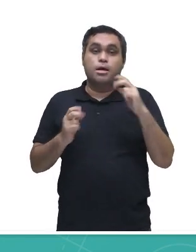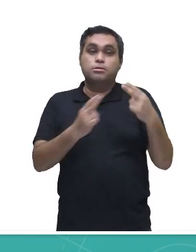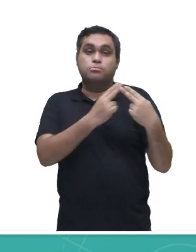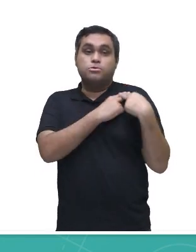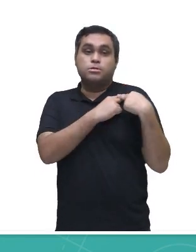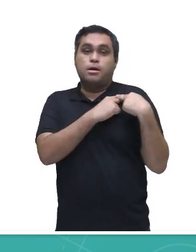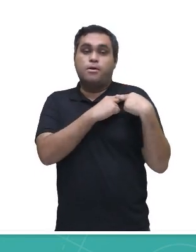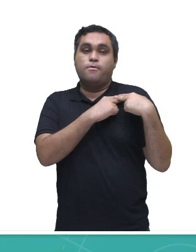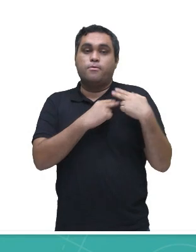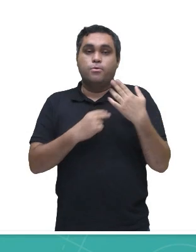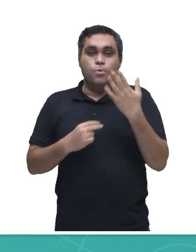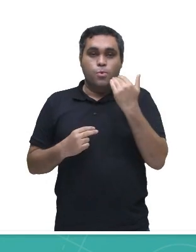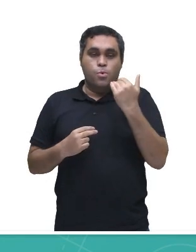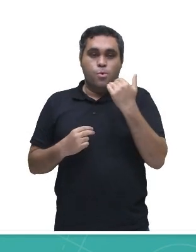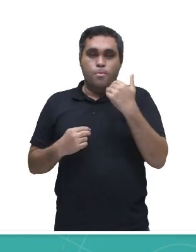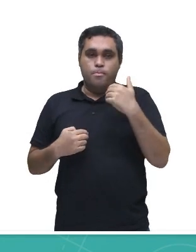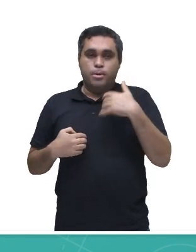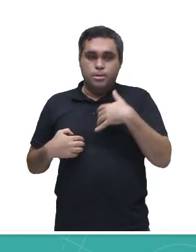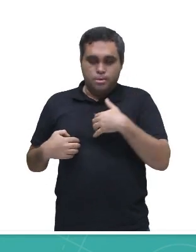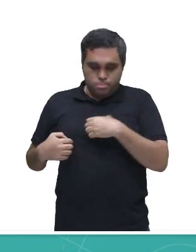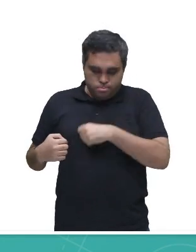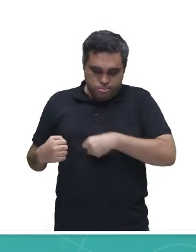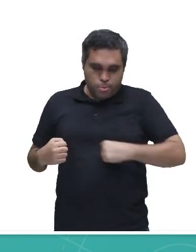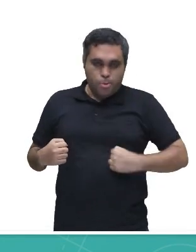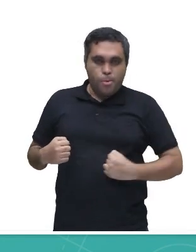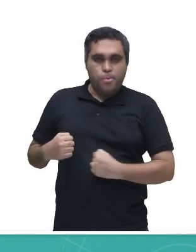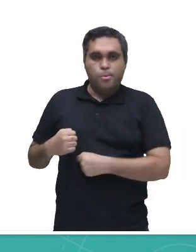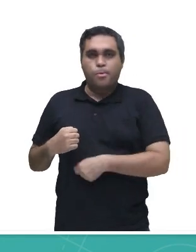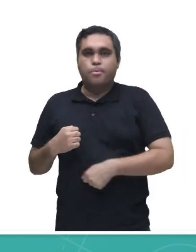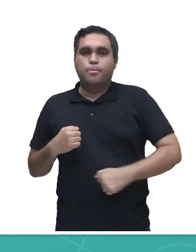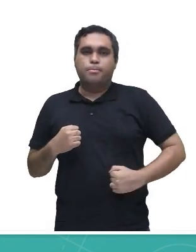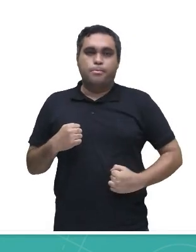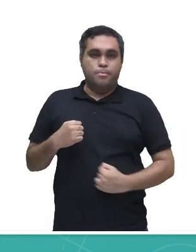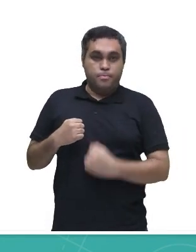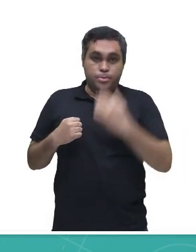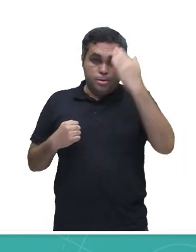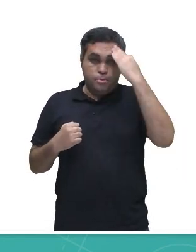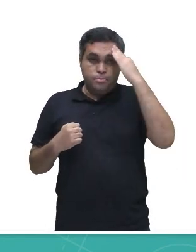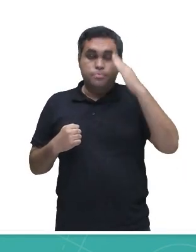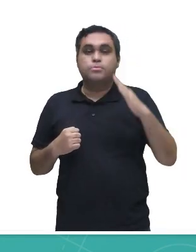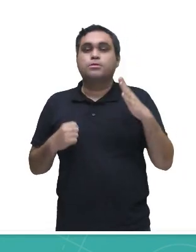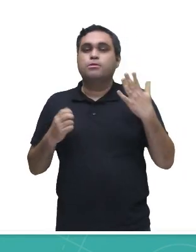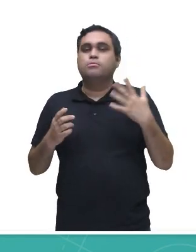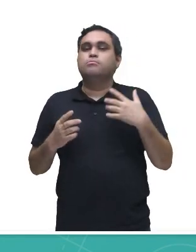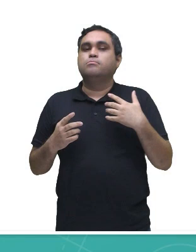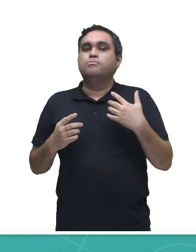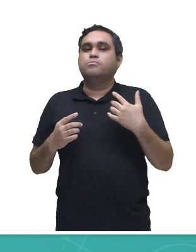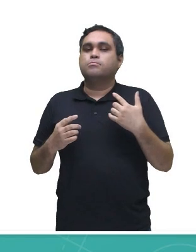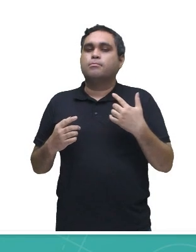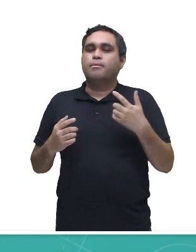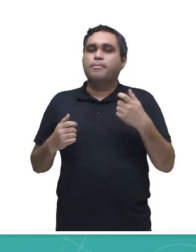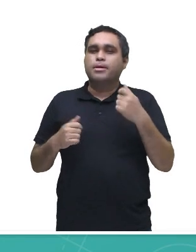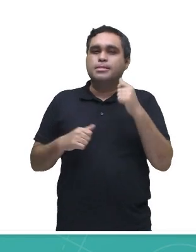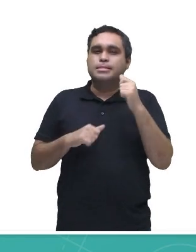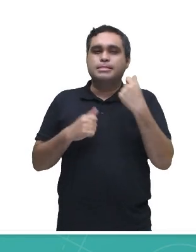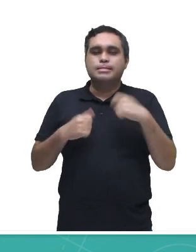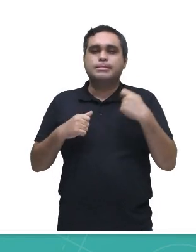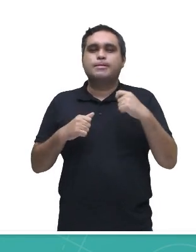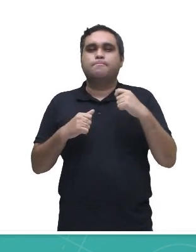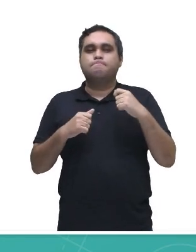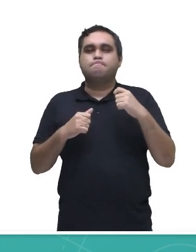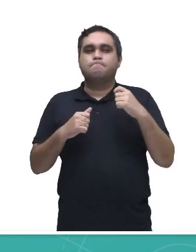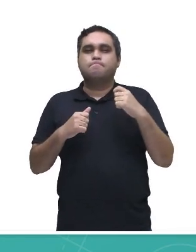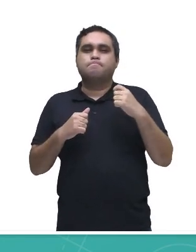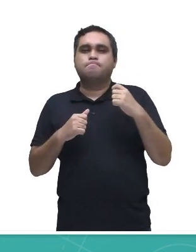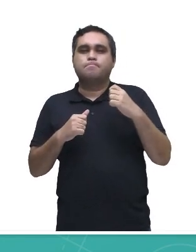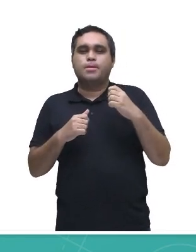célula também tem os processos de renovação celular. Então, quando se precisa renovar alguma outra organela,